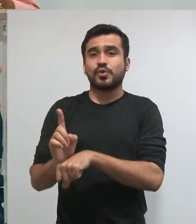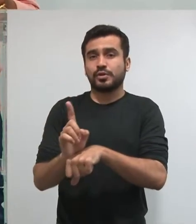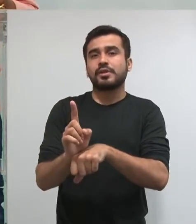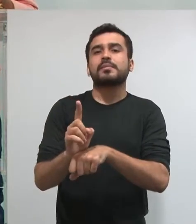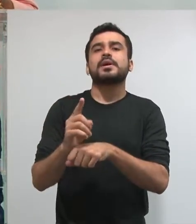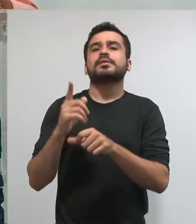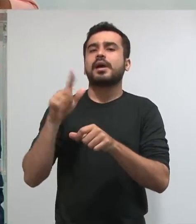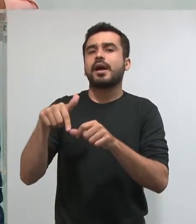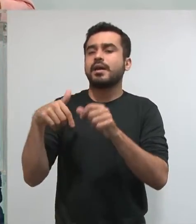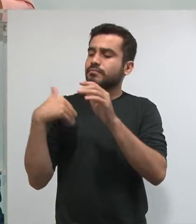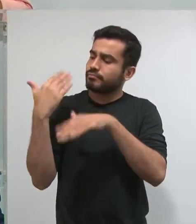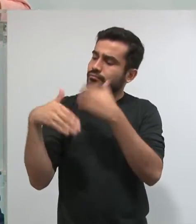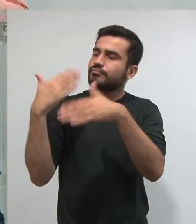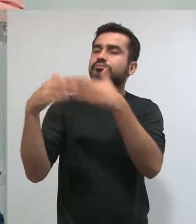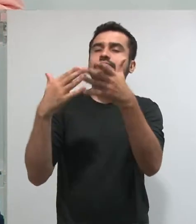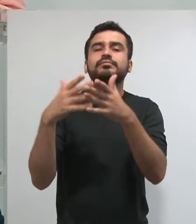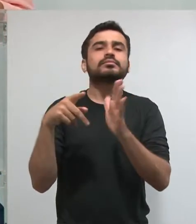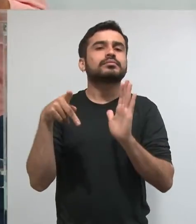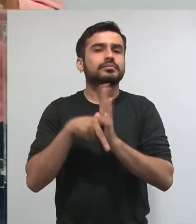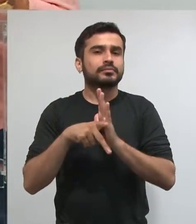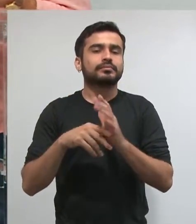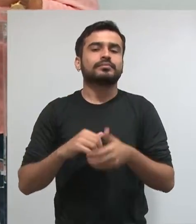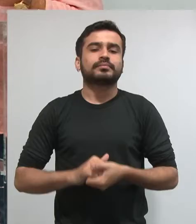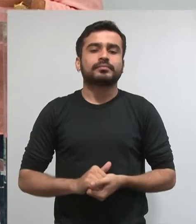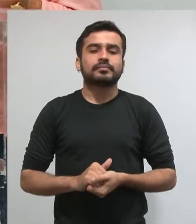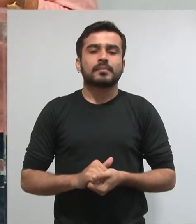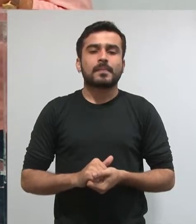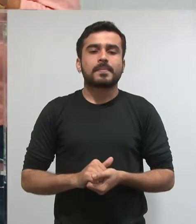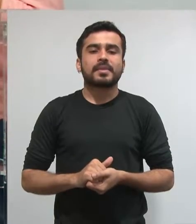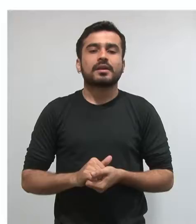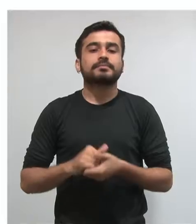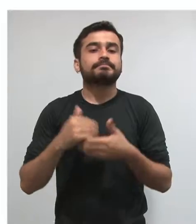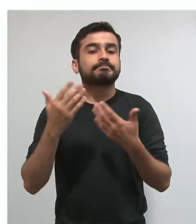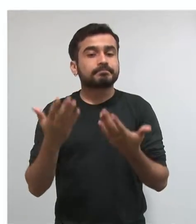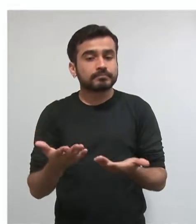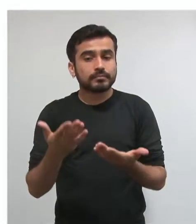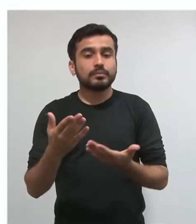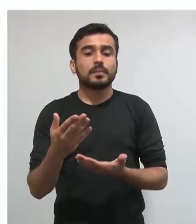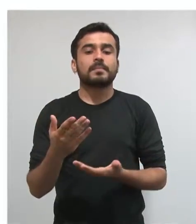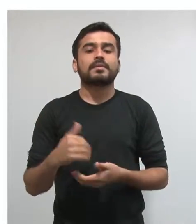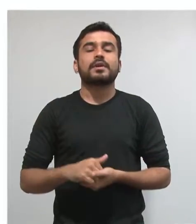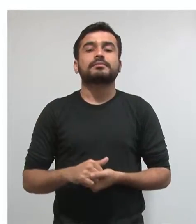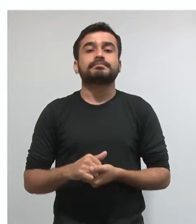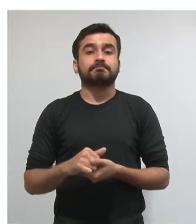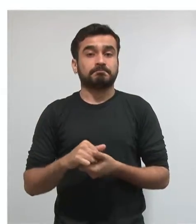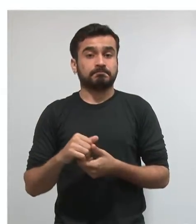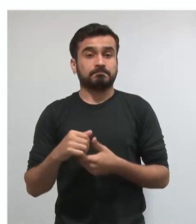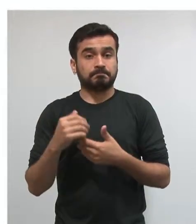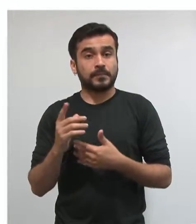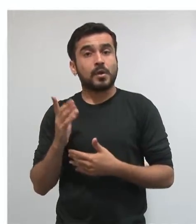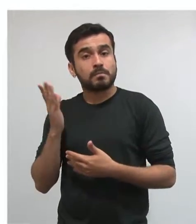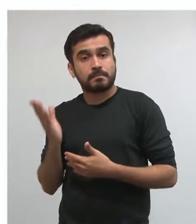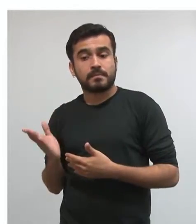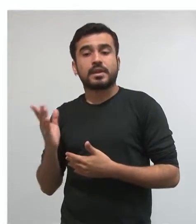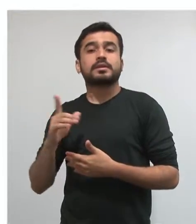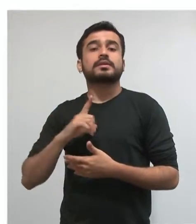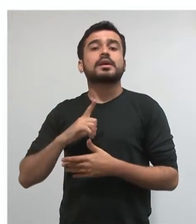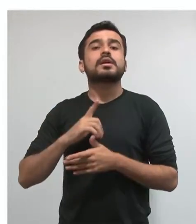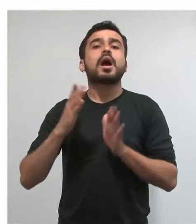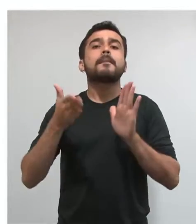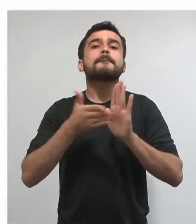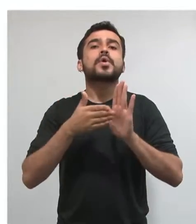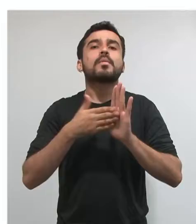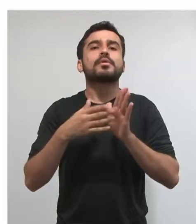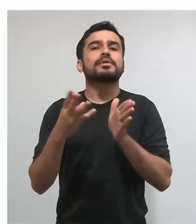de evolução do próprio processo. Então, dentro desse arcabouço, a gente tem uma